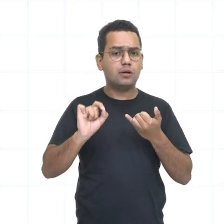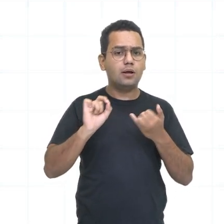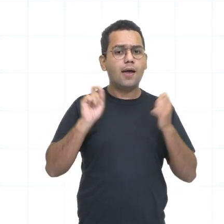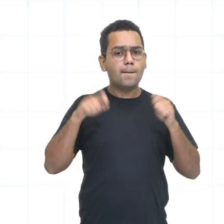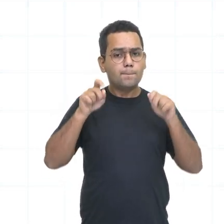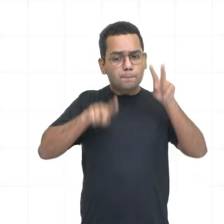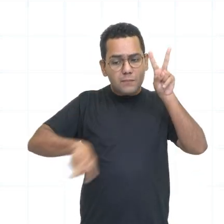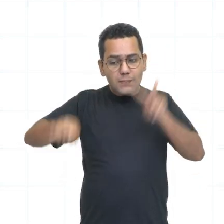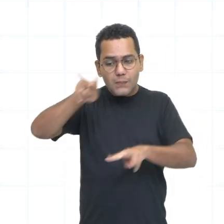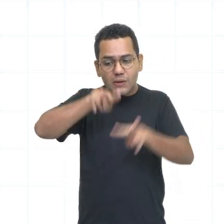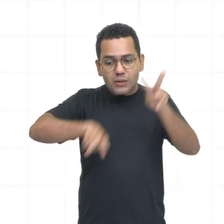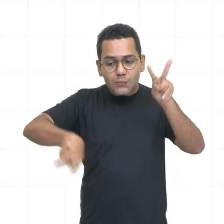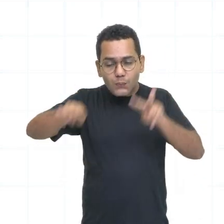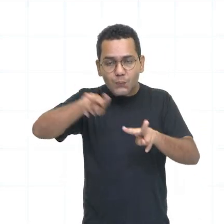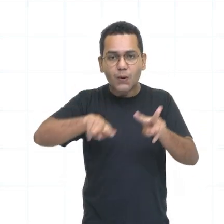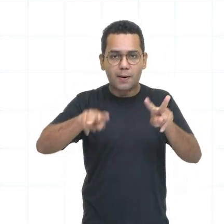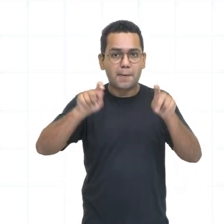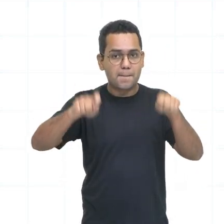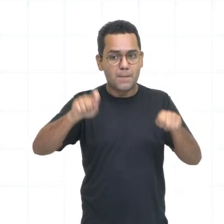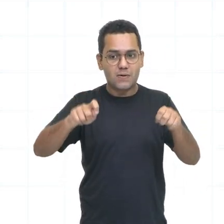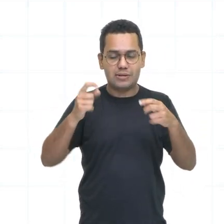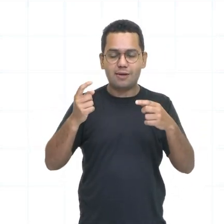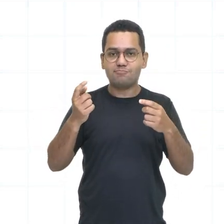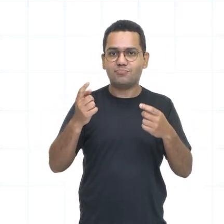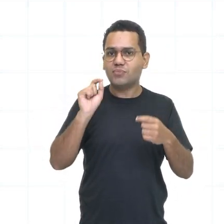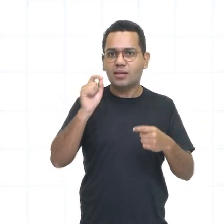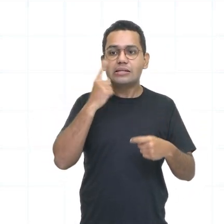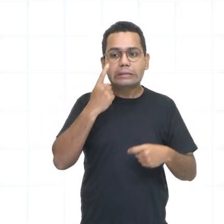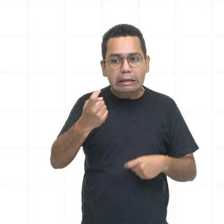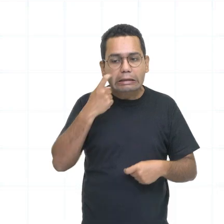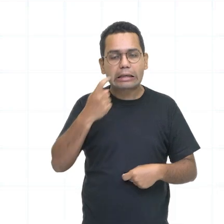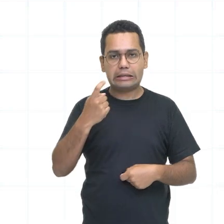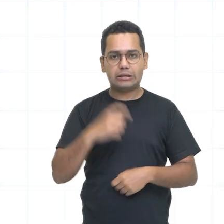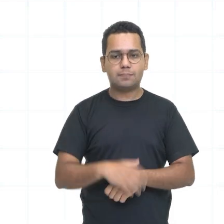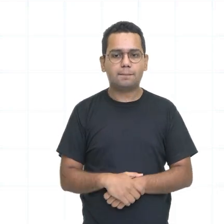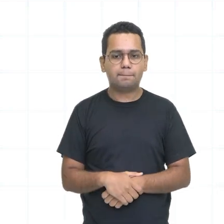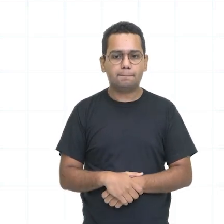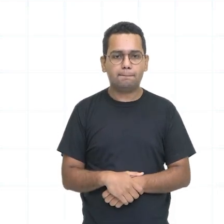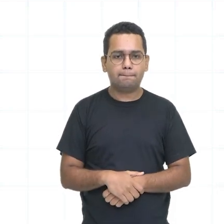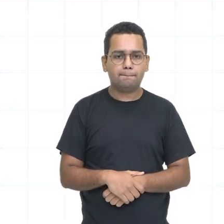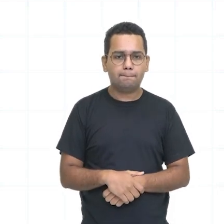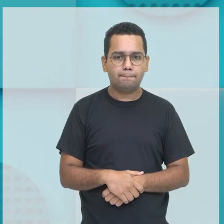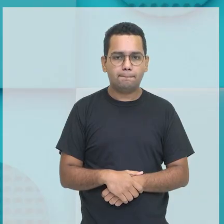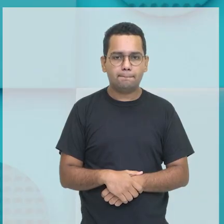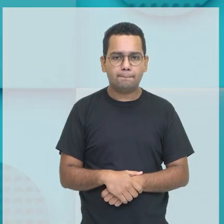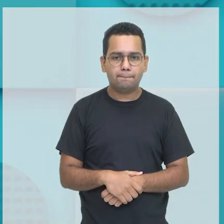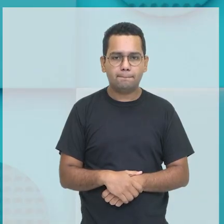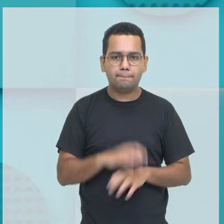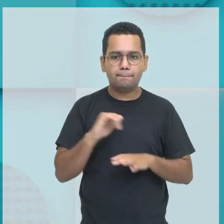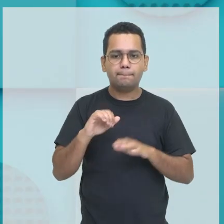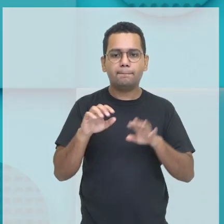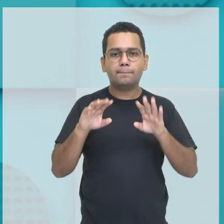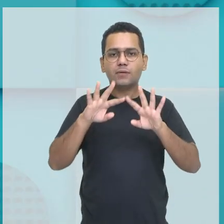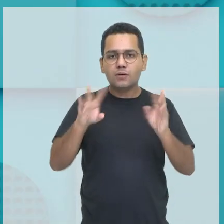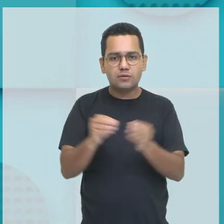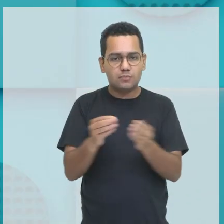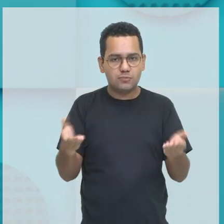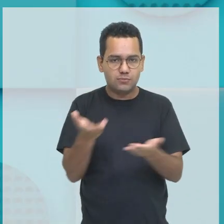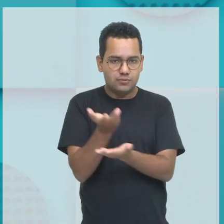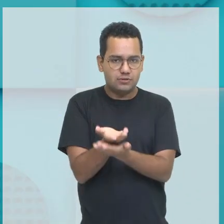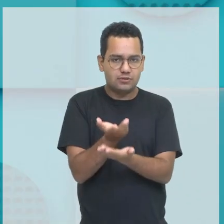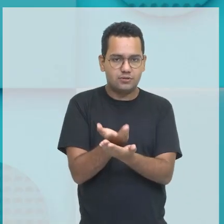imagens visuais envolventes. Então, essa foi a nossa aula sobre